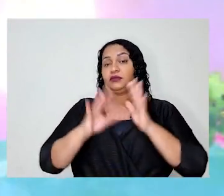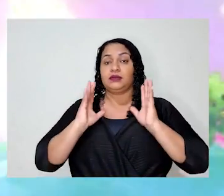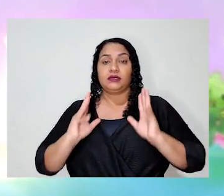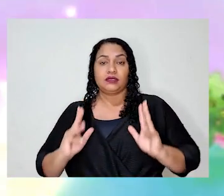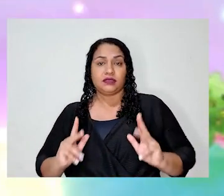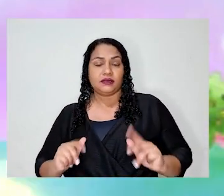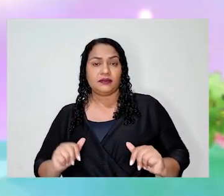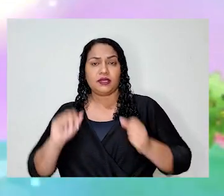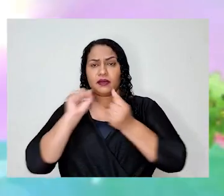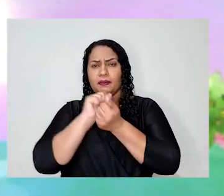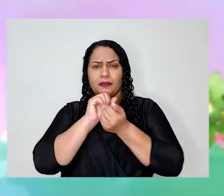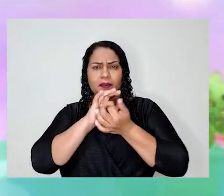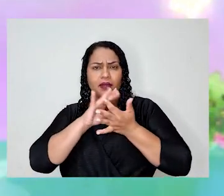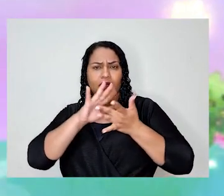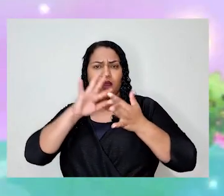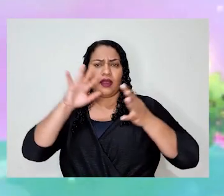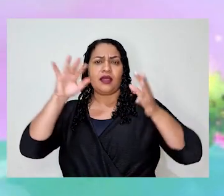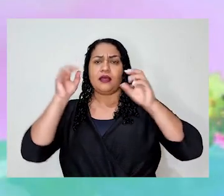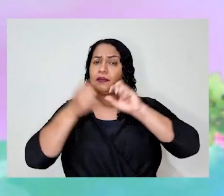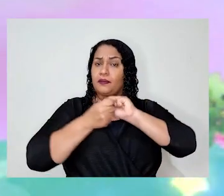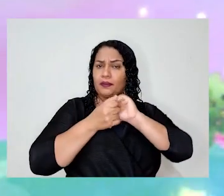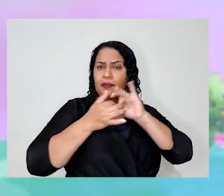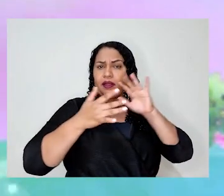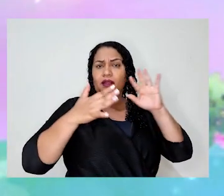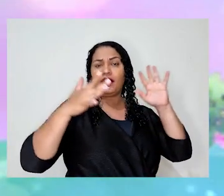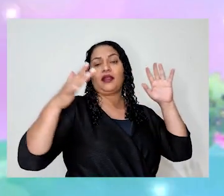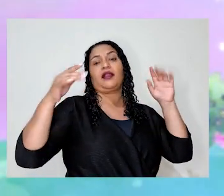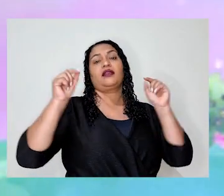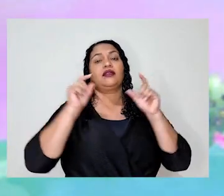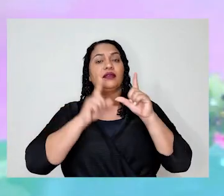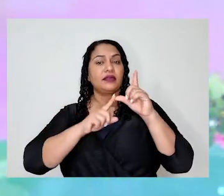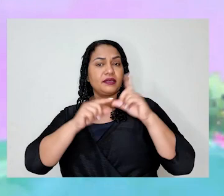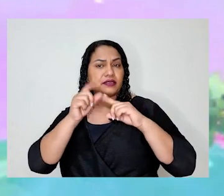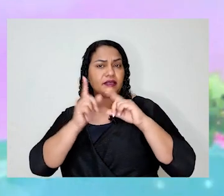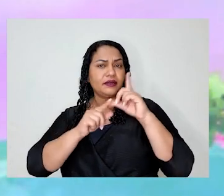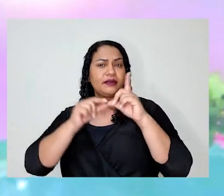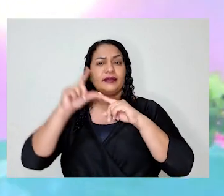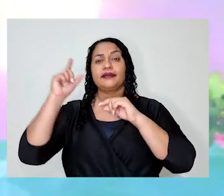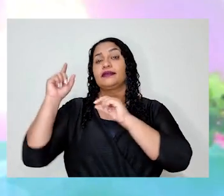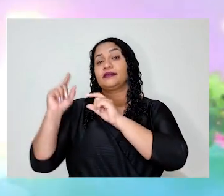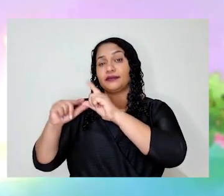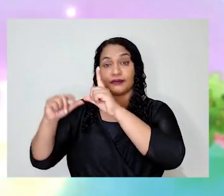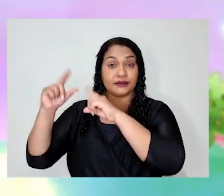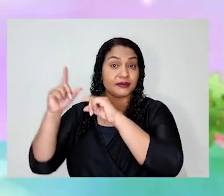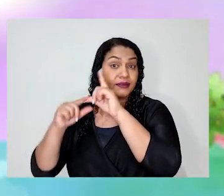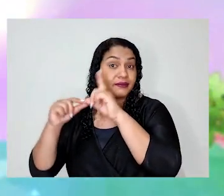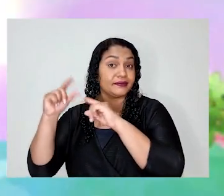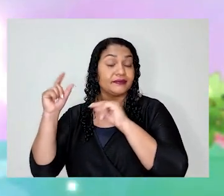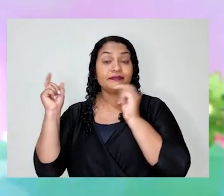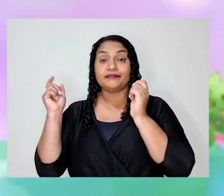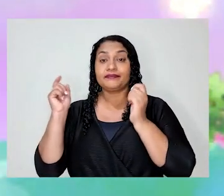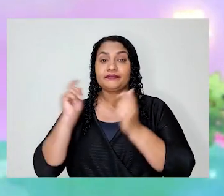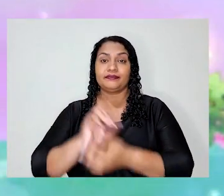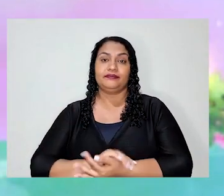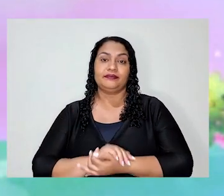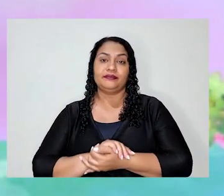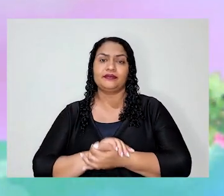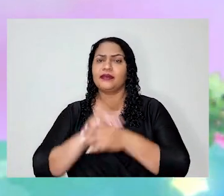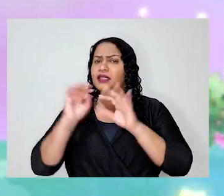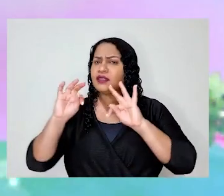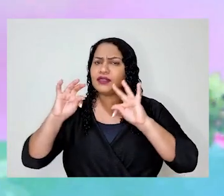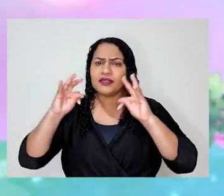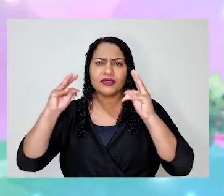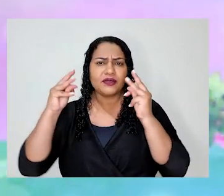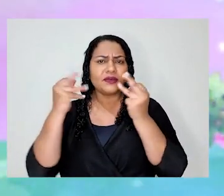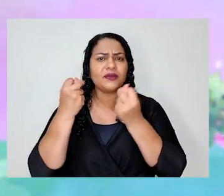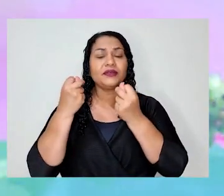e logo seus brilhos começaram a aparecer. Estrelinhas, estrelinhas, estrelinha,